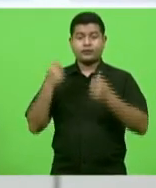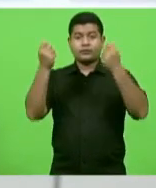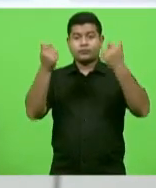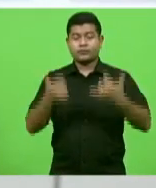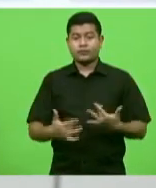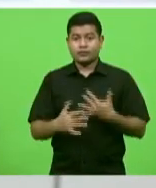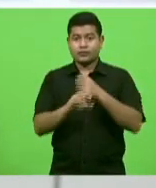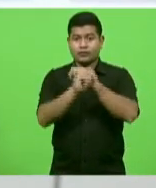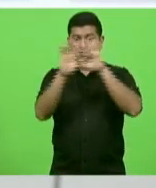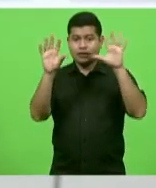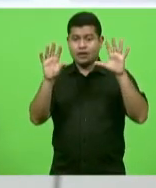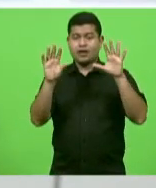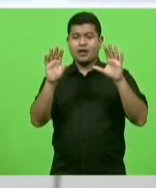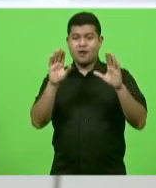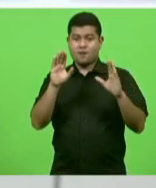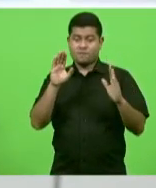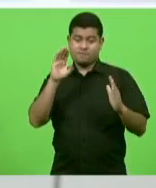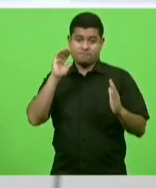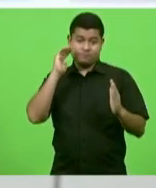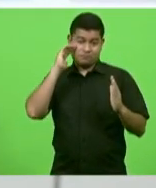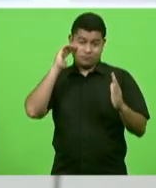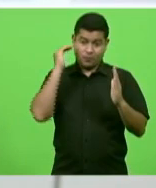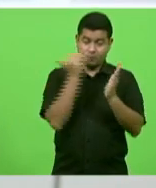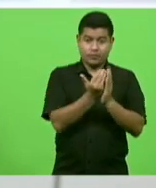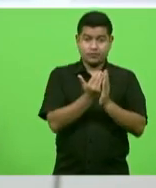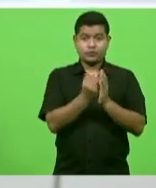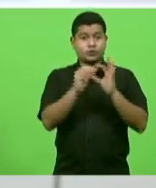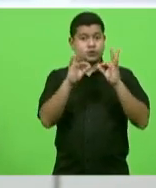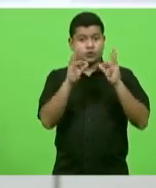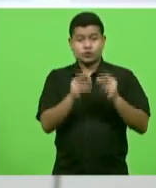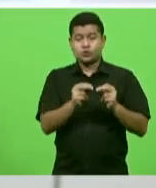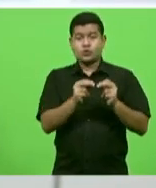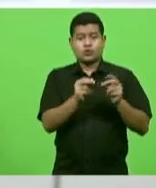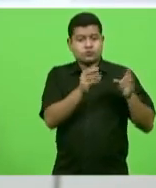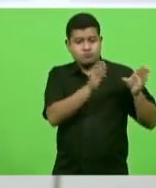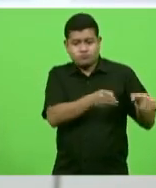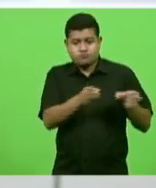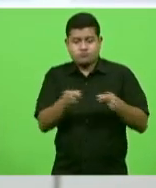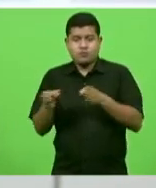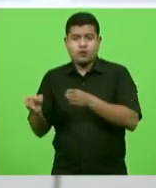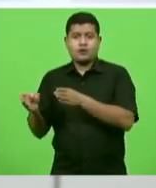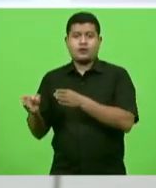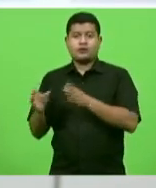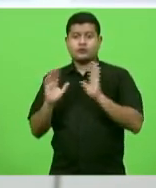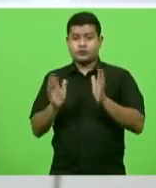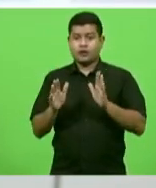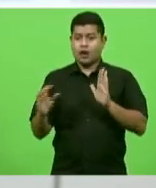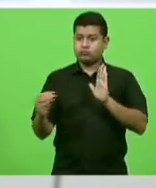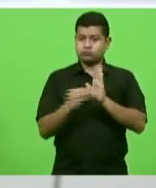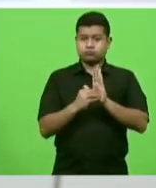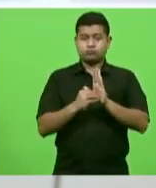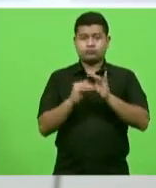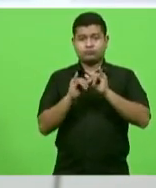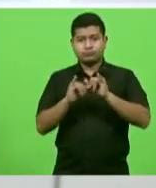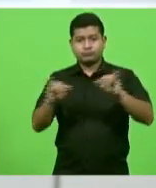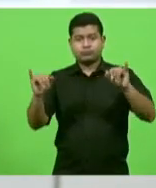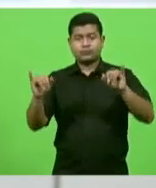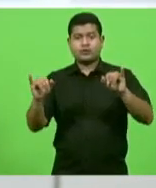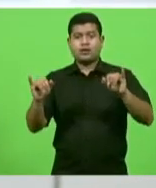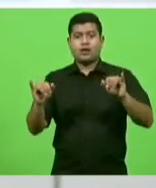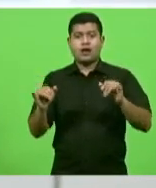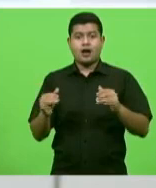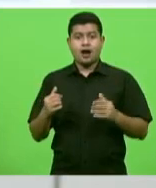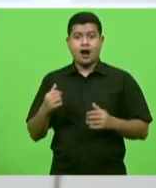e fidelidade todos os acontecimentos e já foi publicado ao Quintão